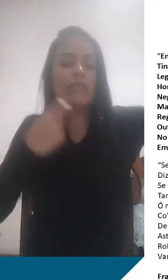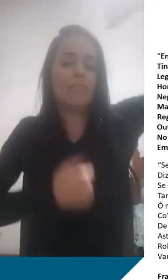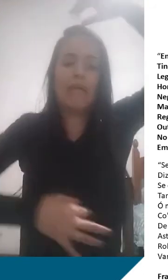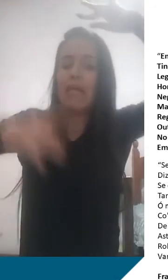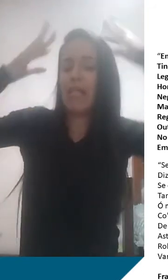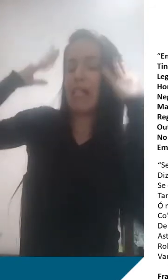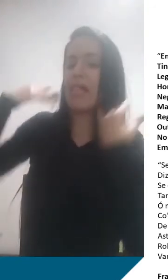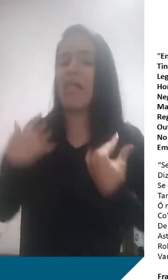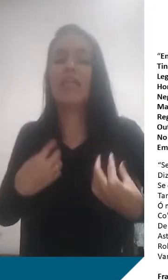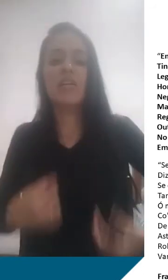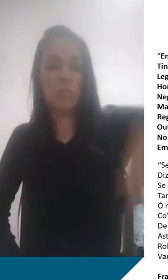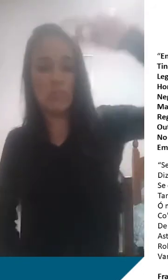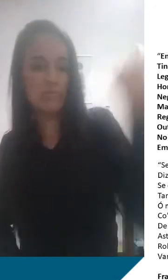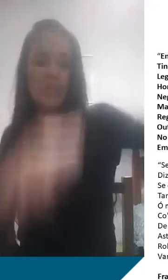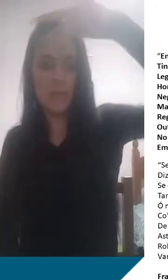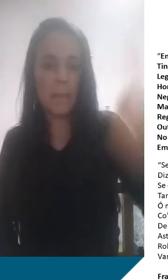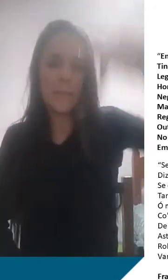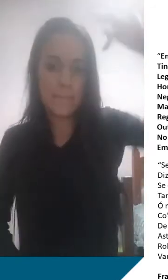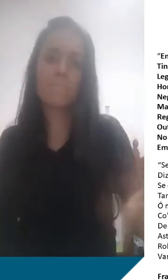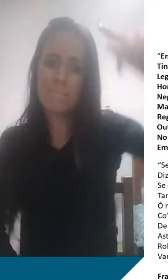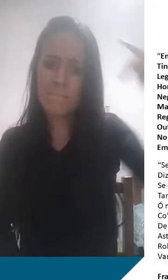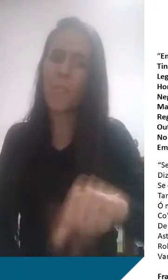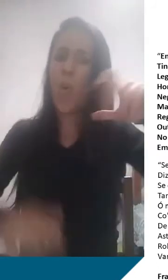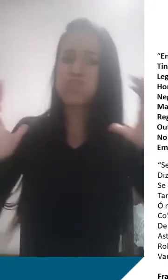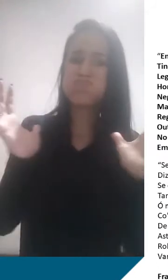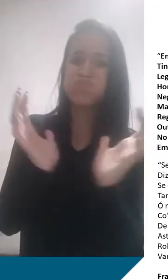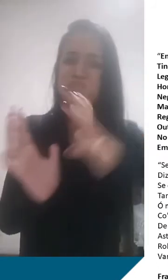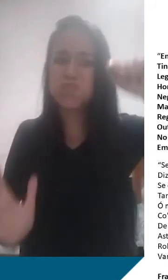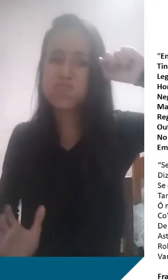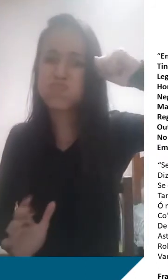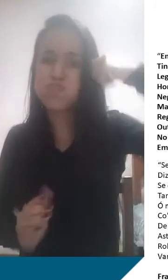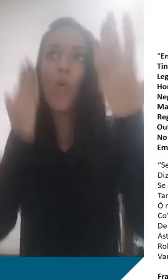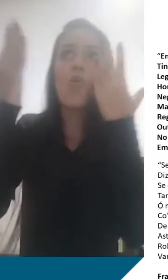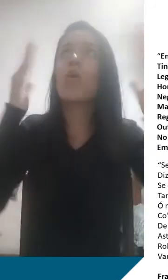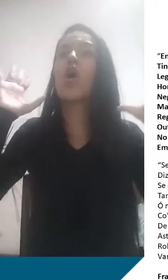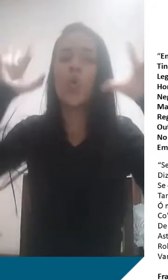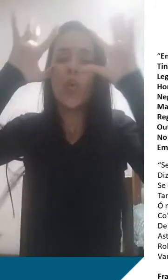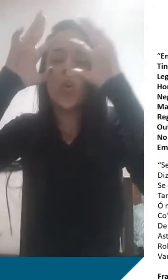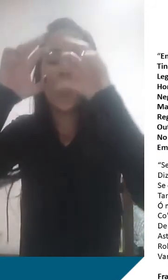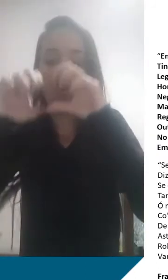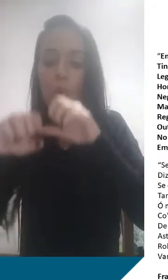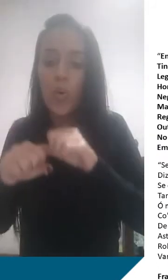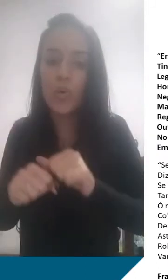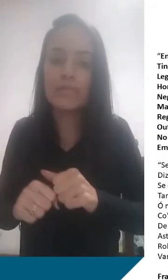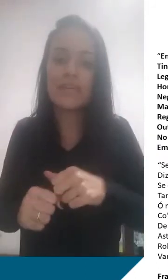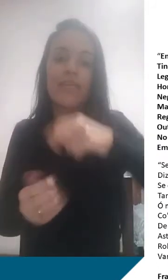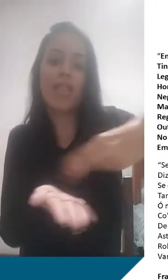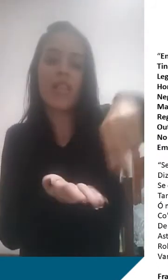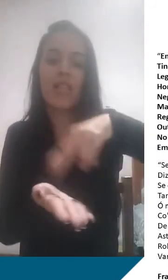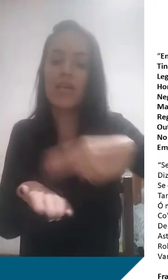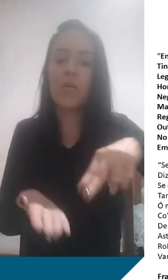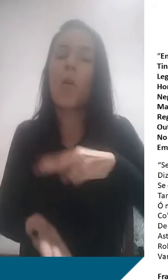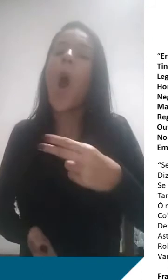ferros, estalar de açoite, legiões de homens negros como a noite, horrendos a dançar. Negras mulheres suspendendo